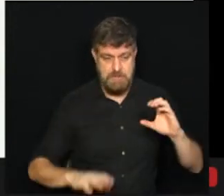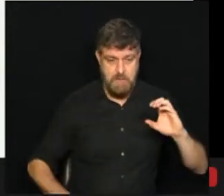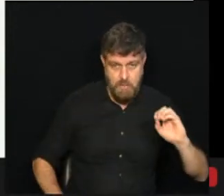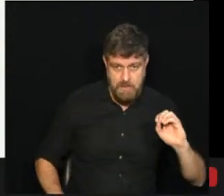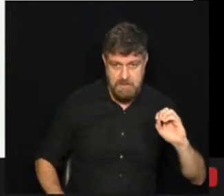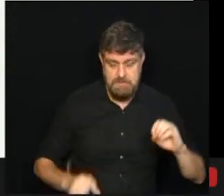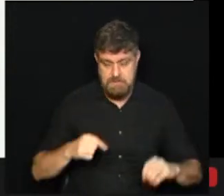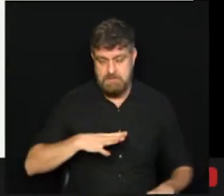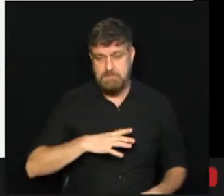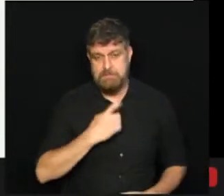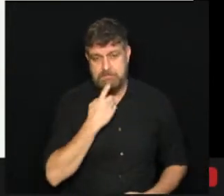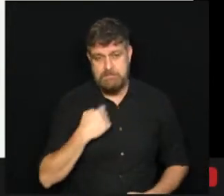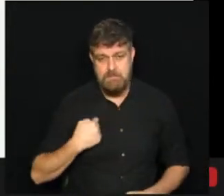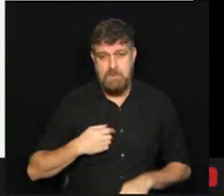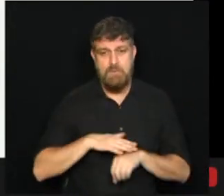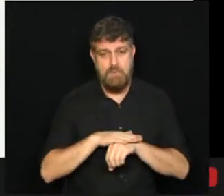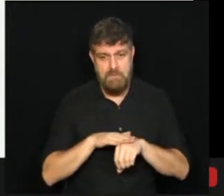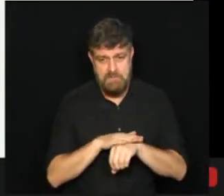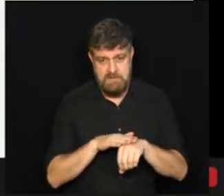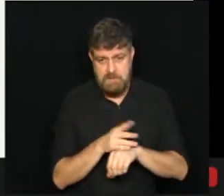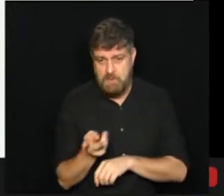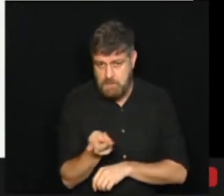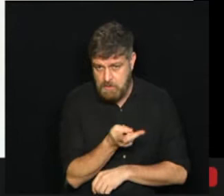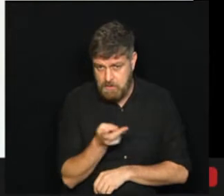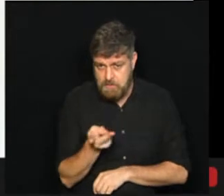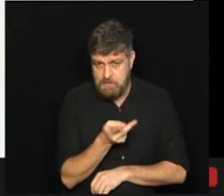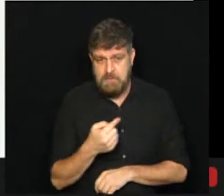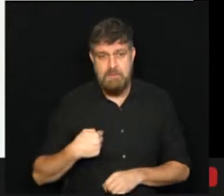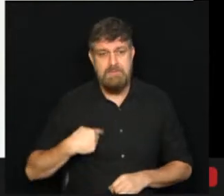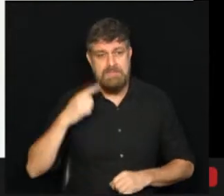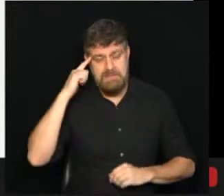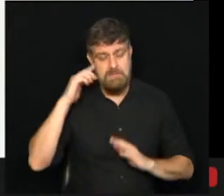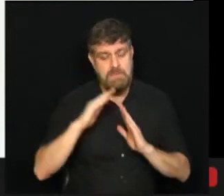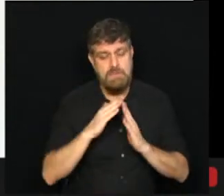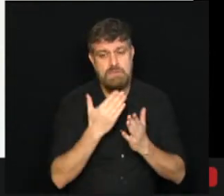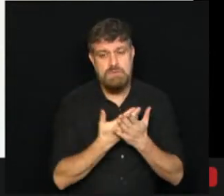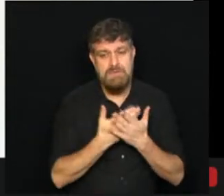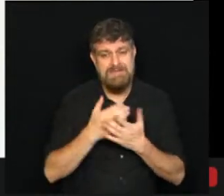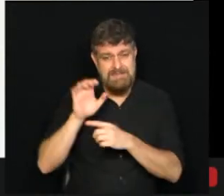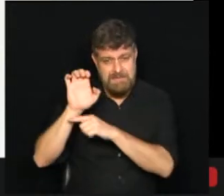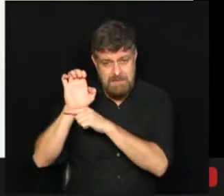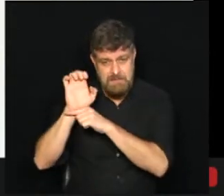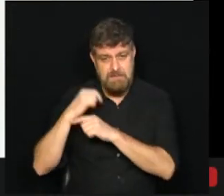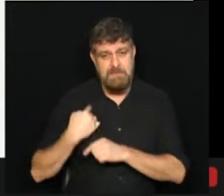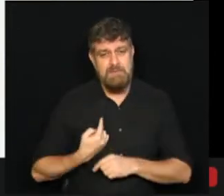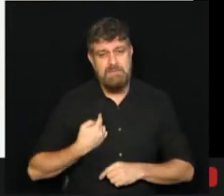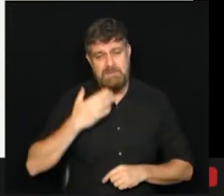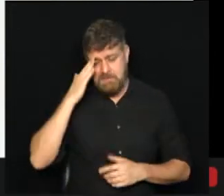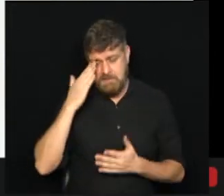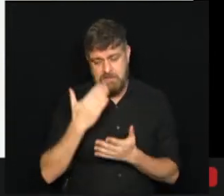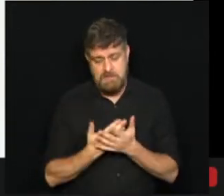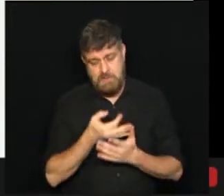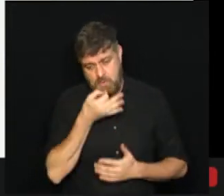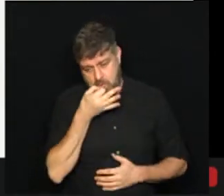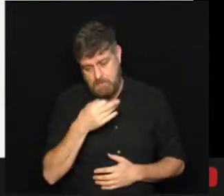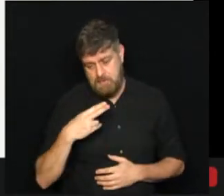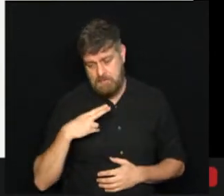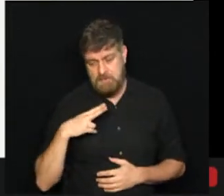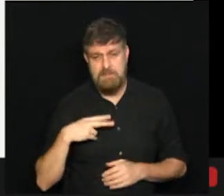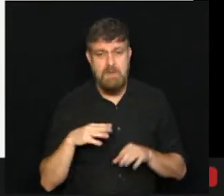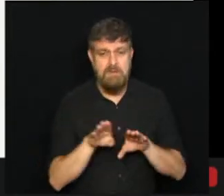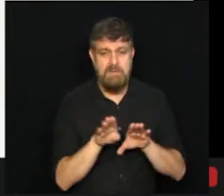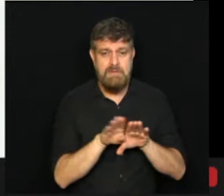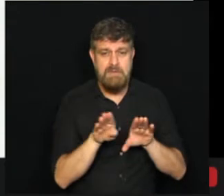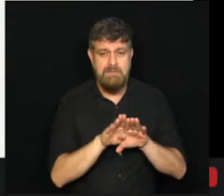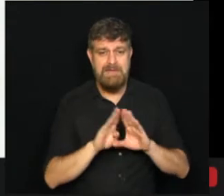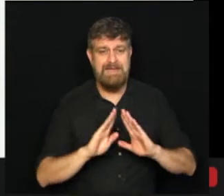nós estamos falando em questão de escola estadual, mas eu acredito que a gente poderia falar também em relação